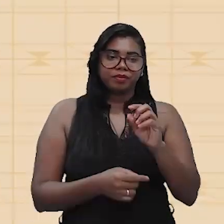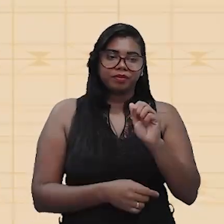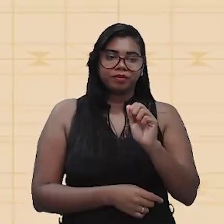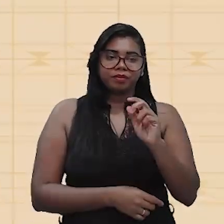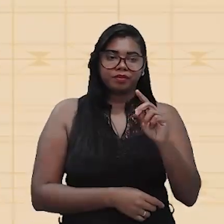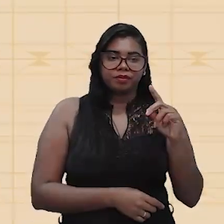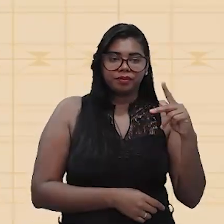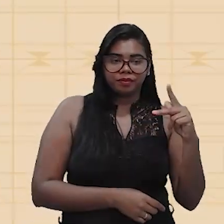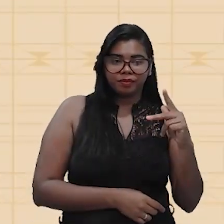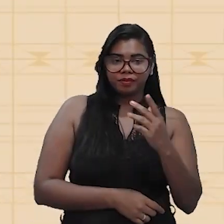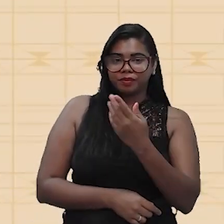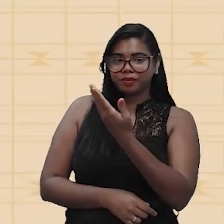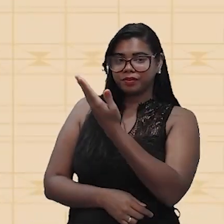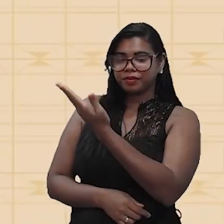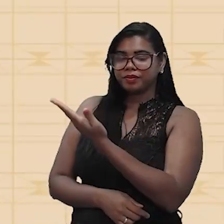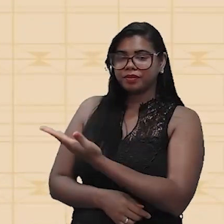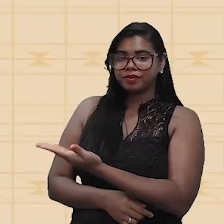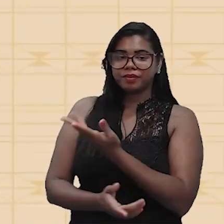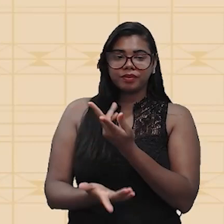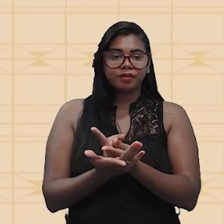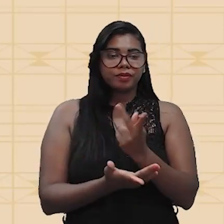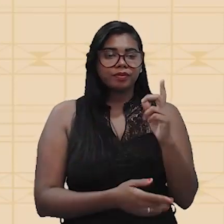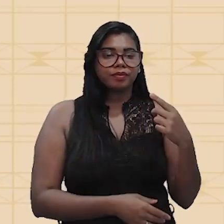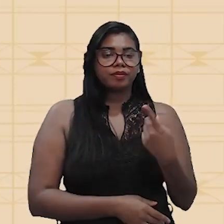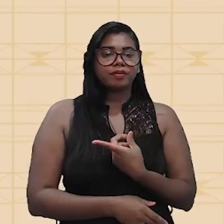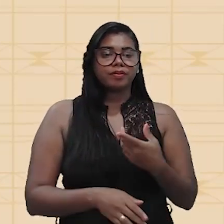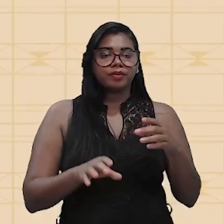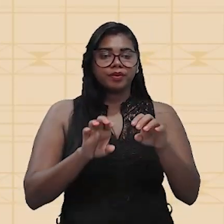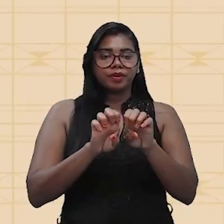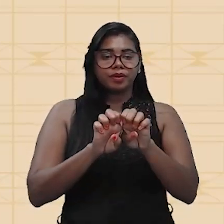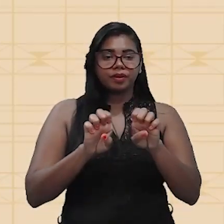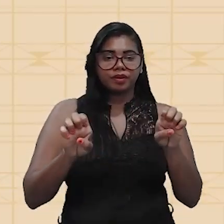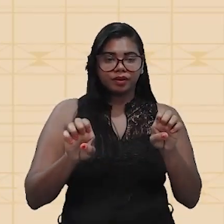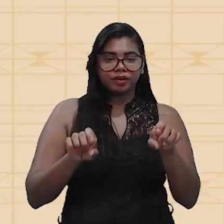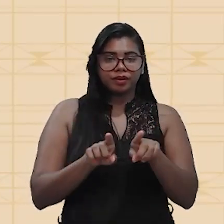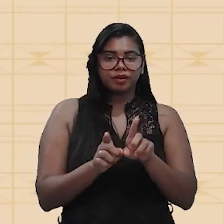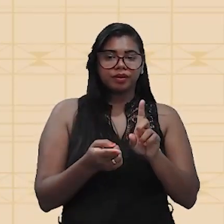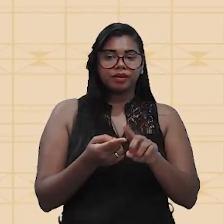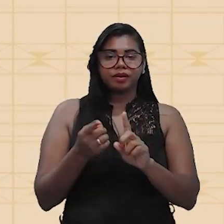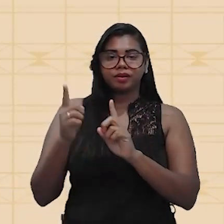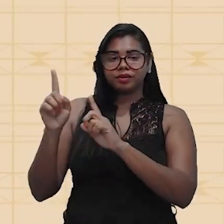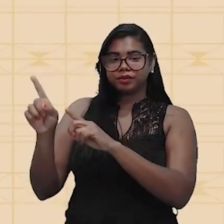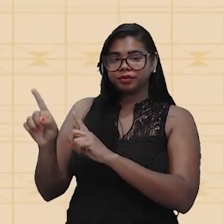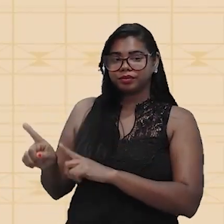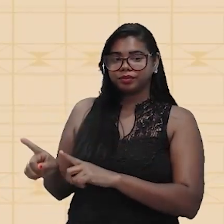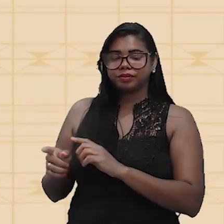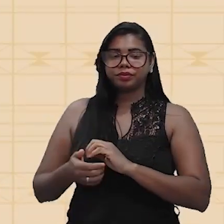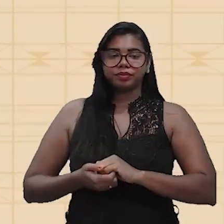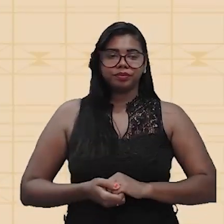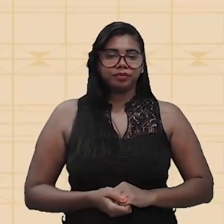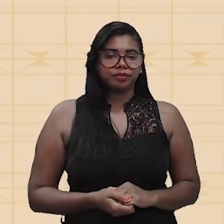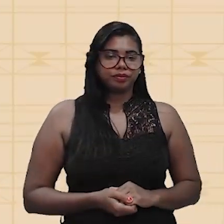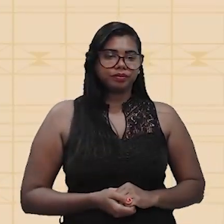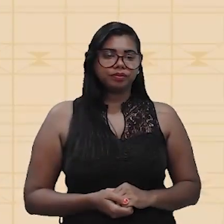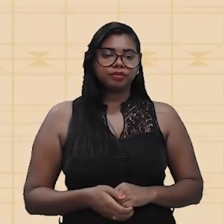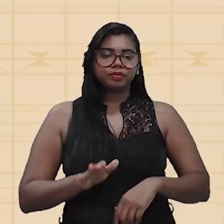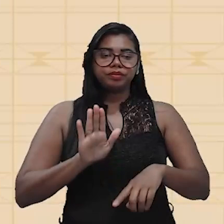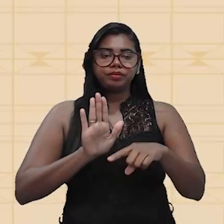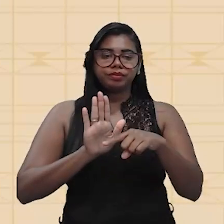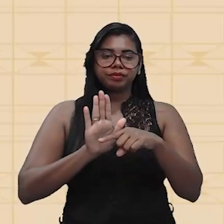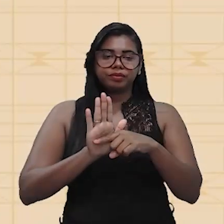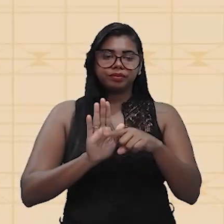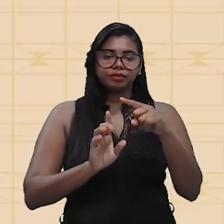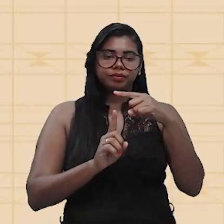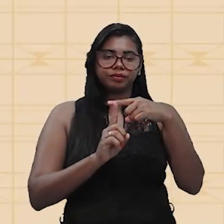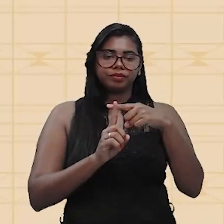vai acontecer é que nossa equação, ela deixa de ter um sinal negativo e passa a ter um